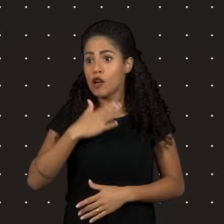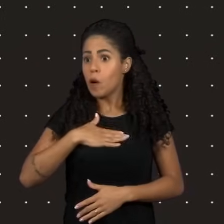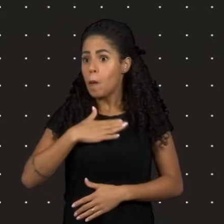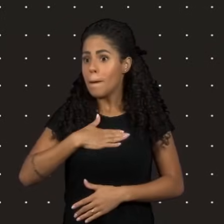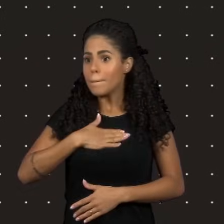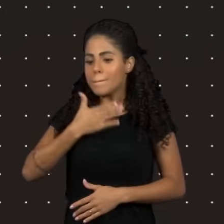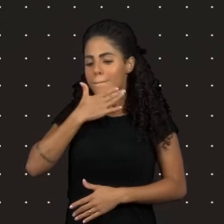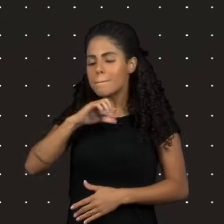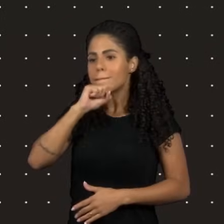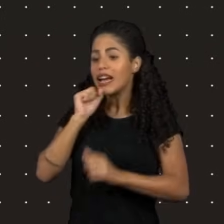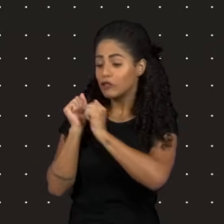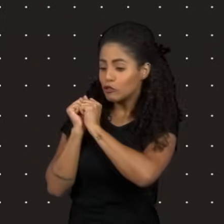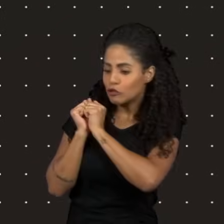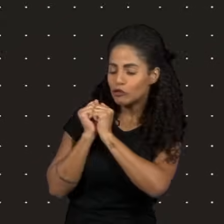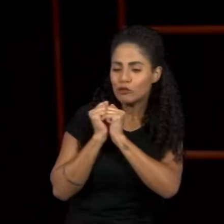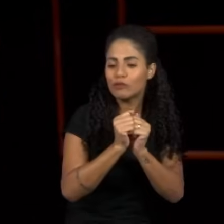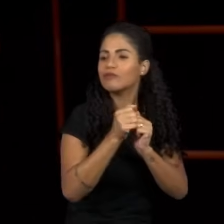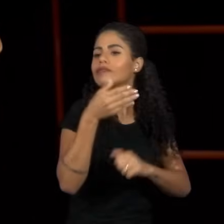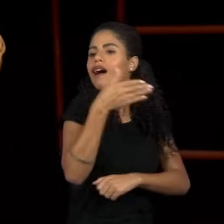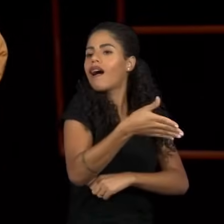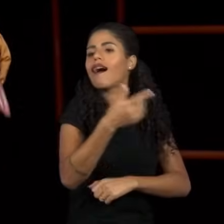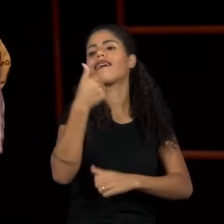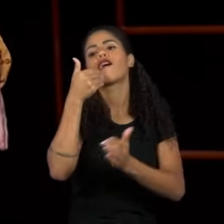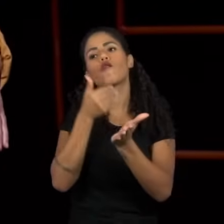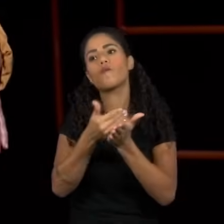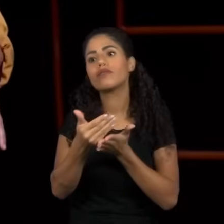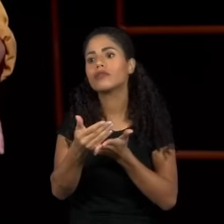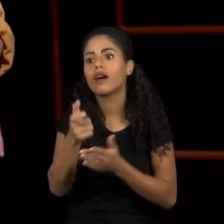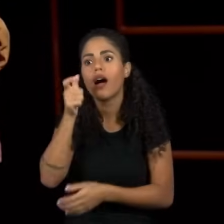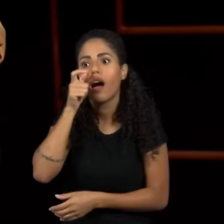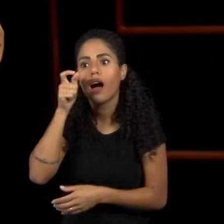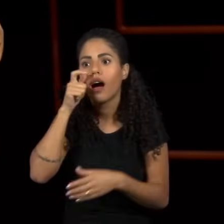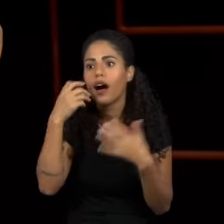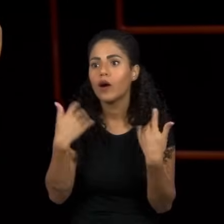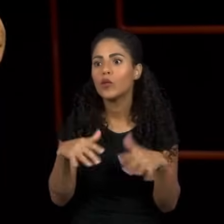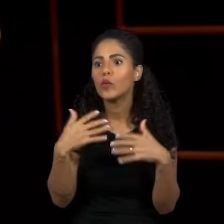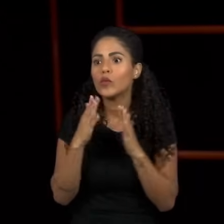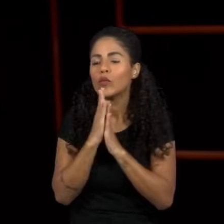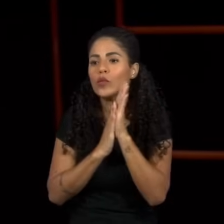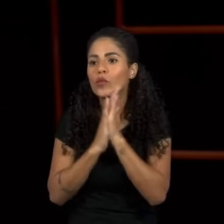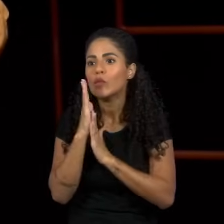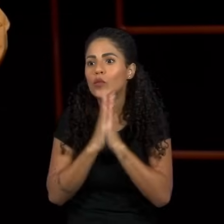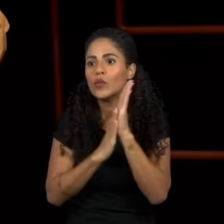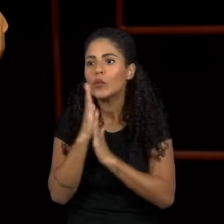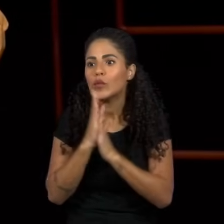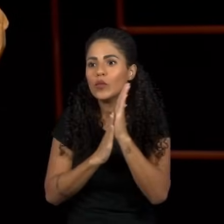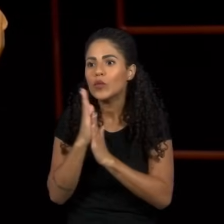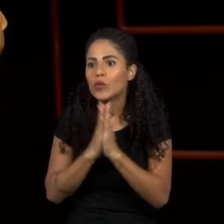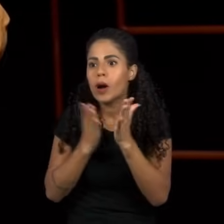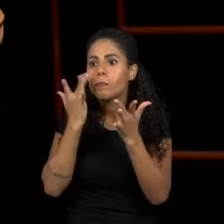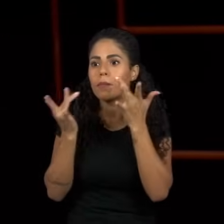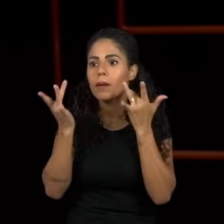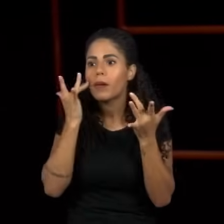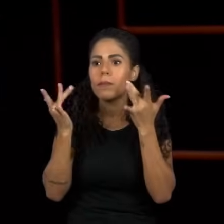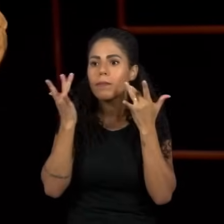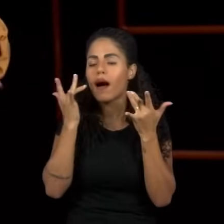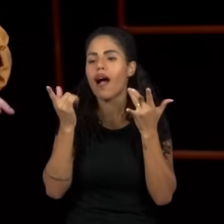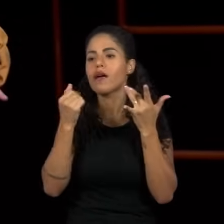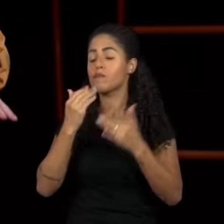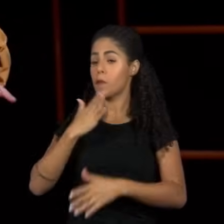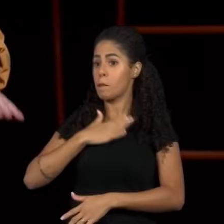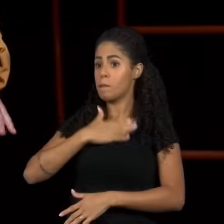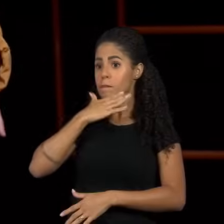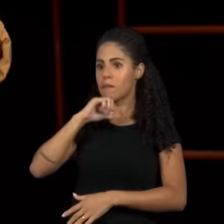me levava. Foi aí que começou o meu fascínio com teatro. Ele ficou amigo do trapezista, então eu ia com meu